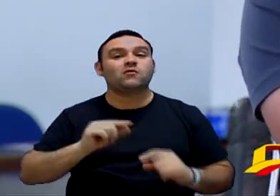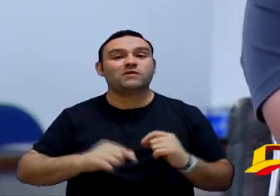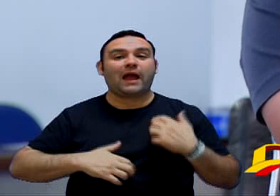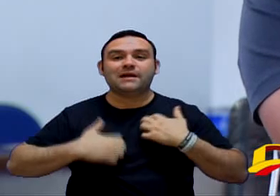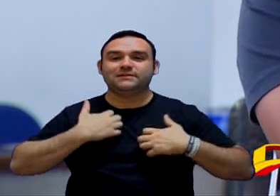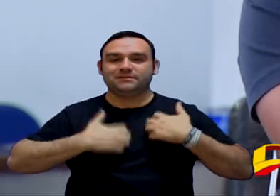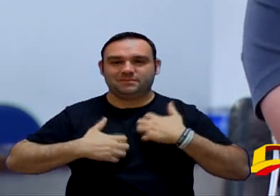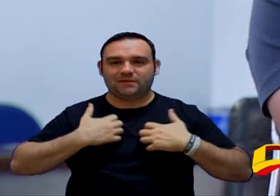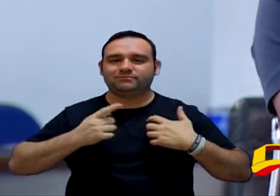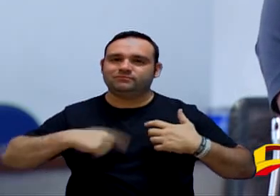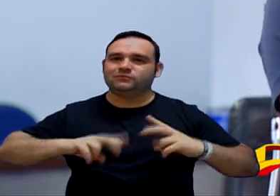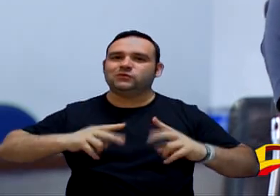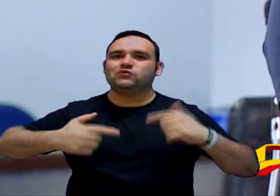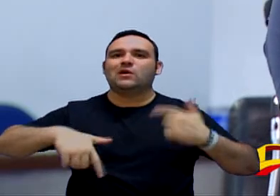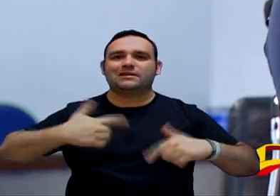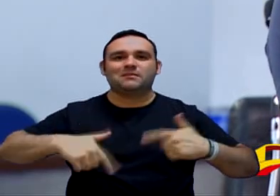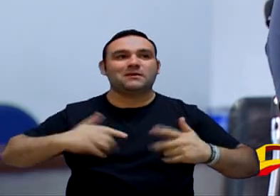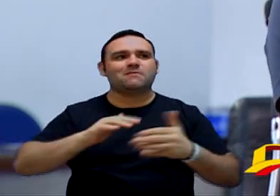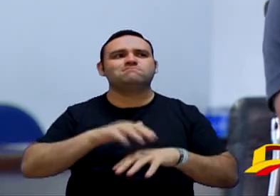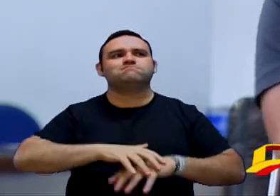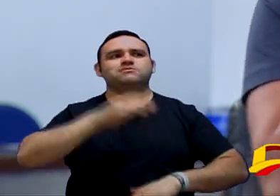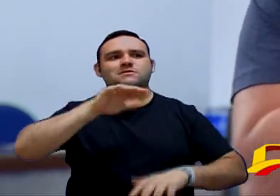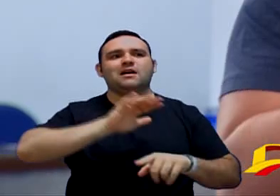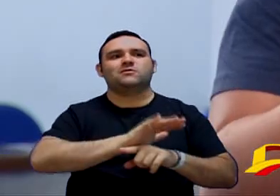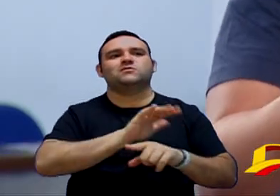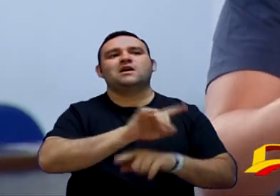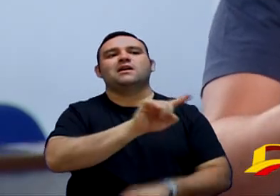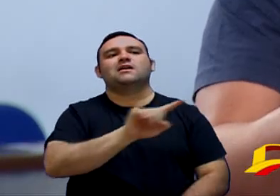desespero nós iremos continuar trabalhando muito